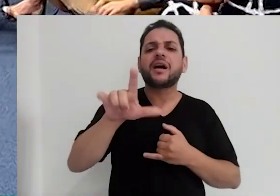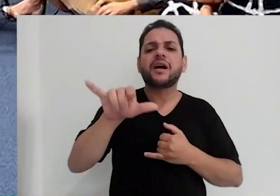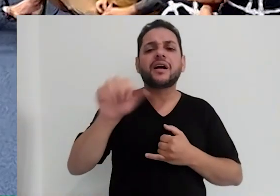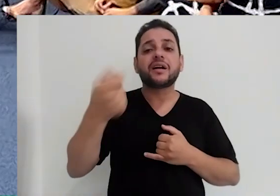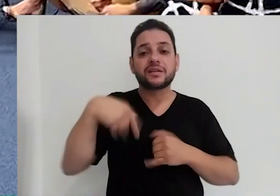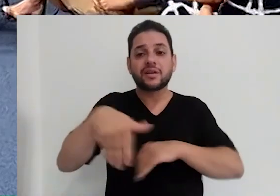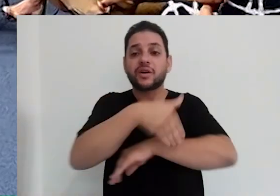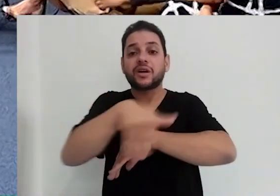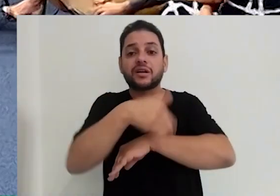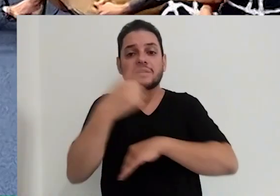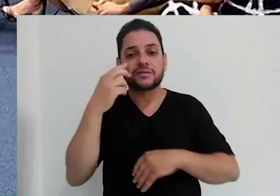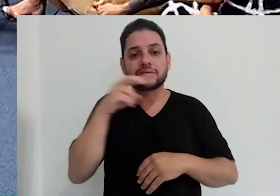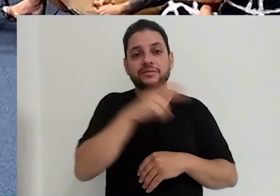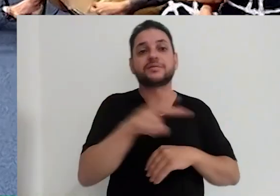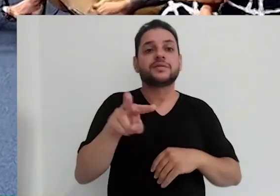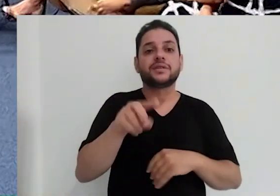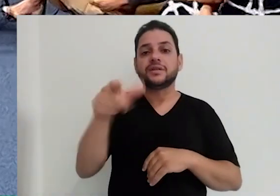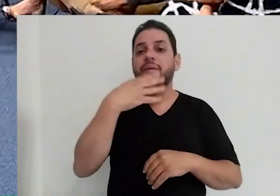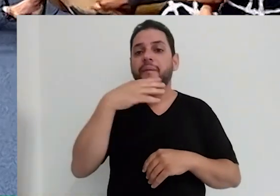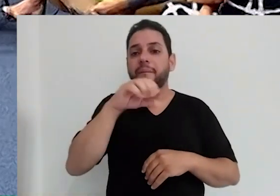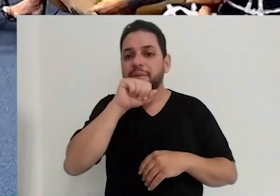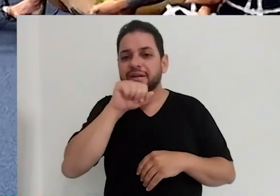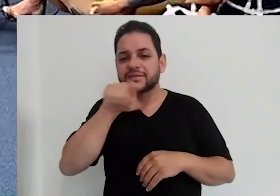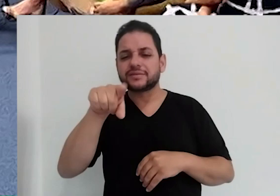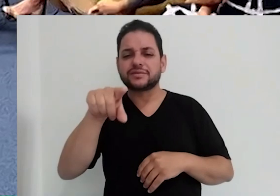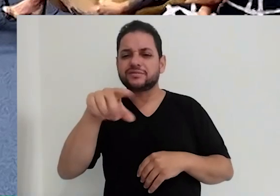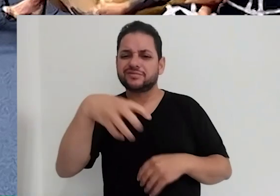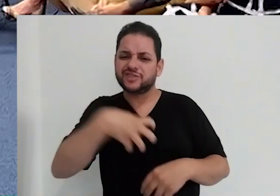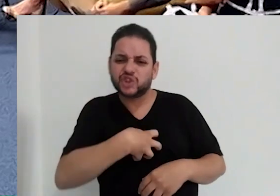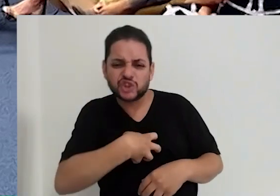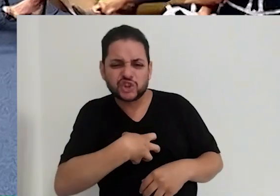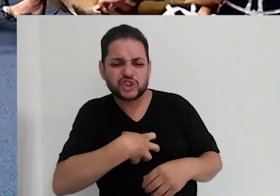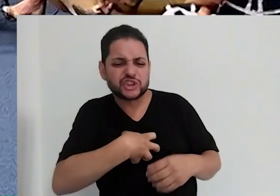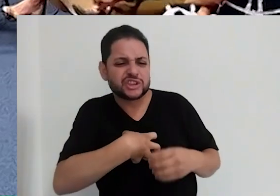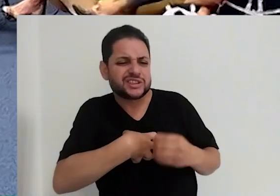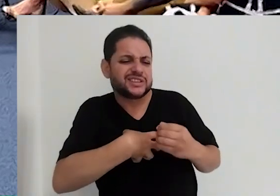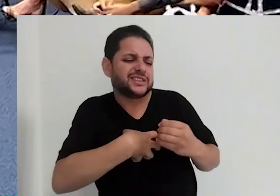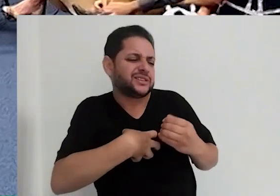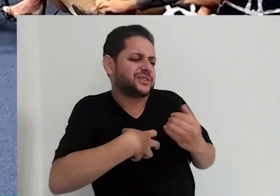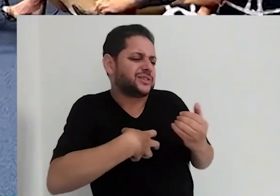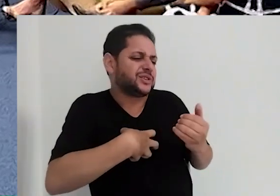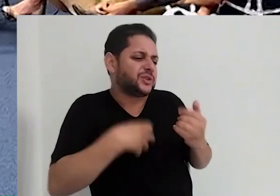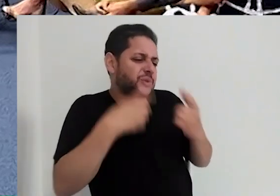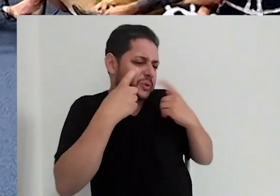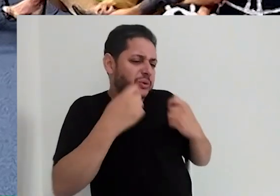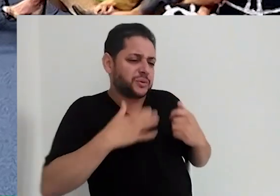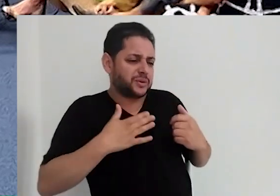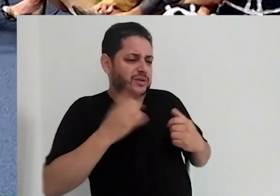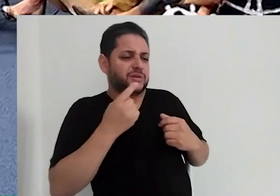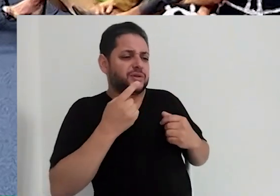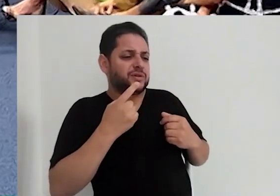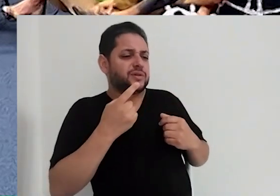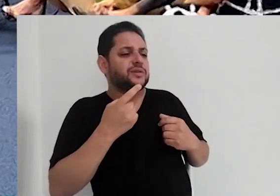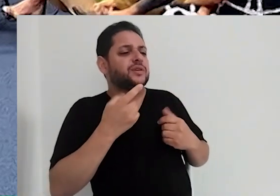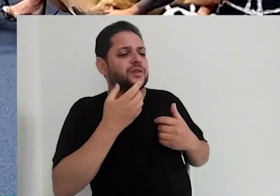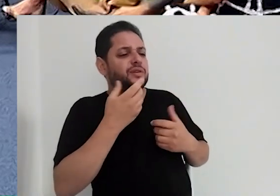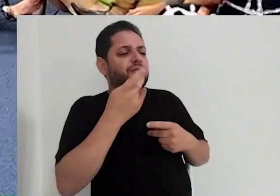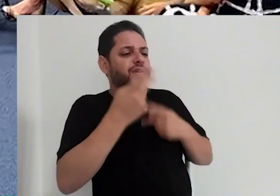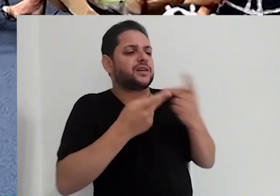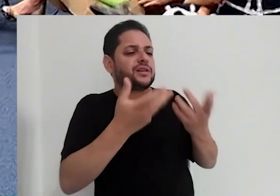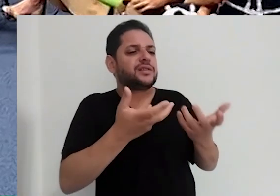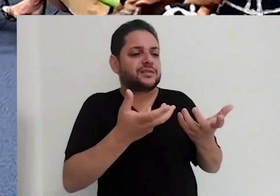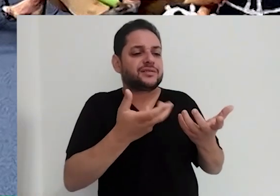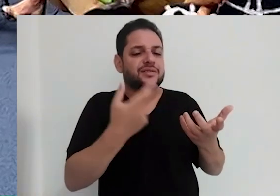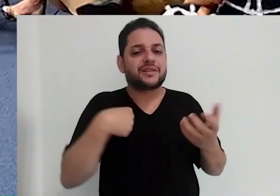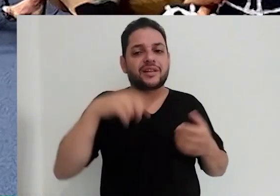pai dela chorando falou se você não se incomodar com o meu choro para mim eu quero eu quero falar eu me lembro onde eu estava quando eu ouvi essa parte porque isso